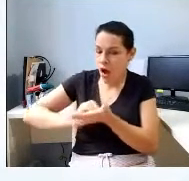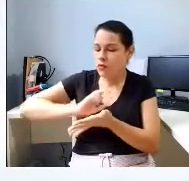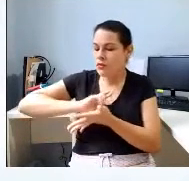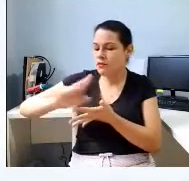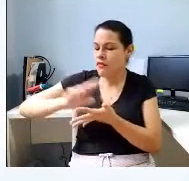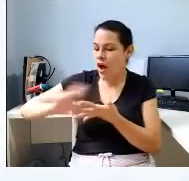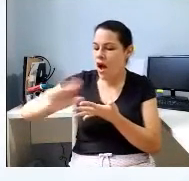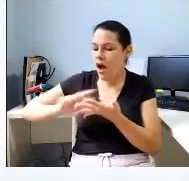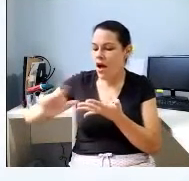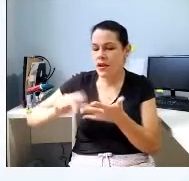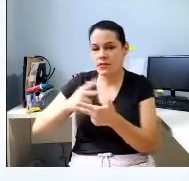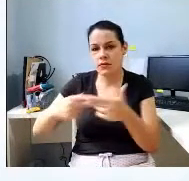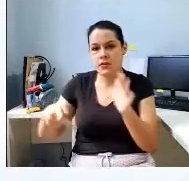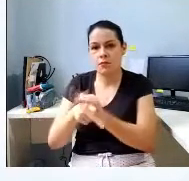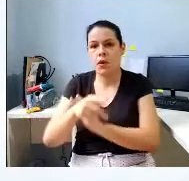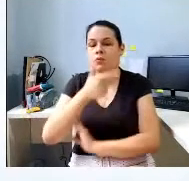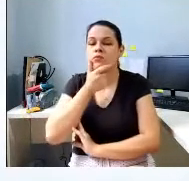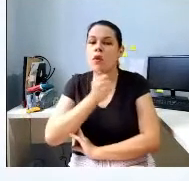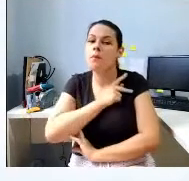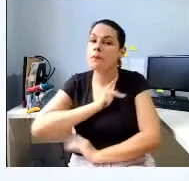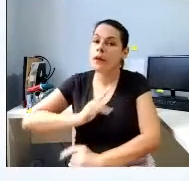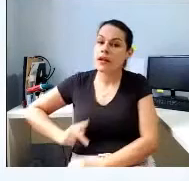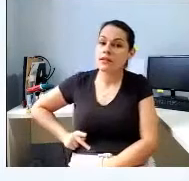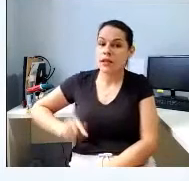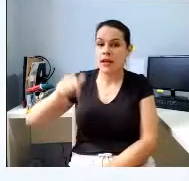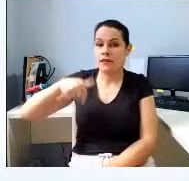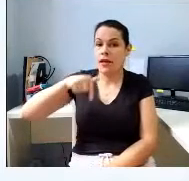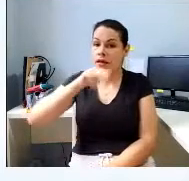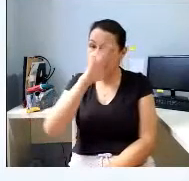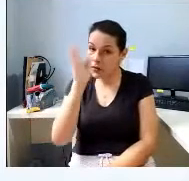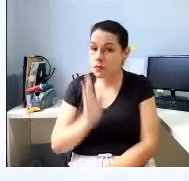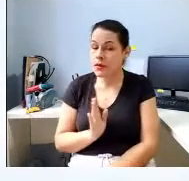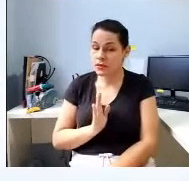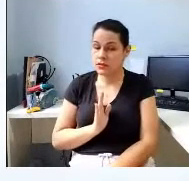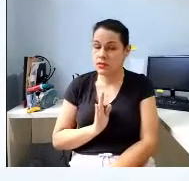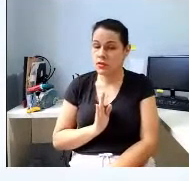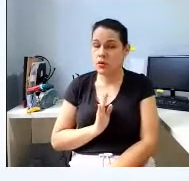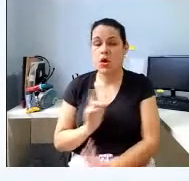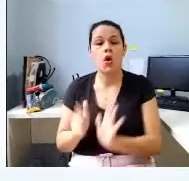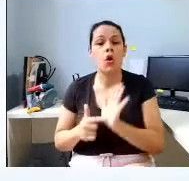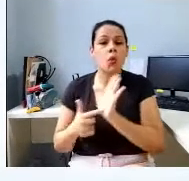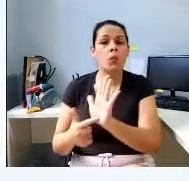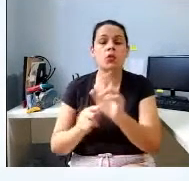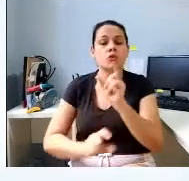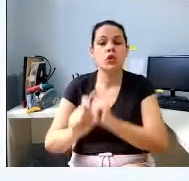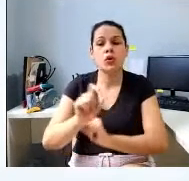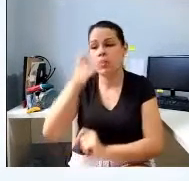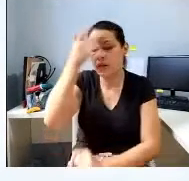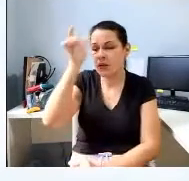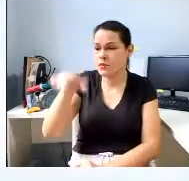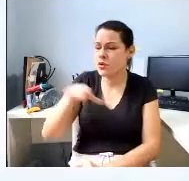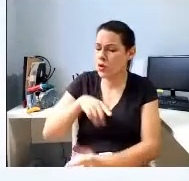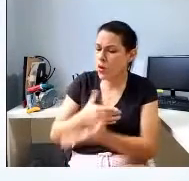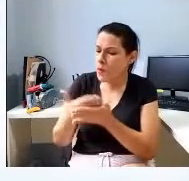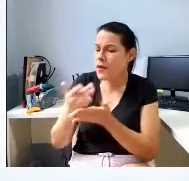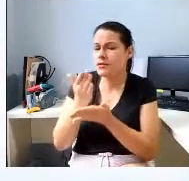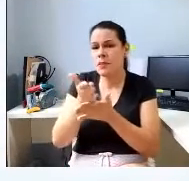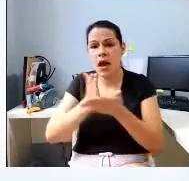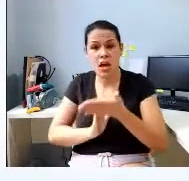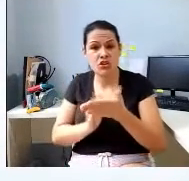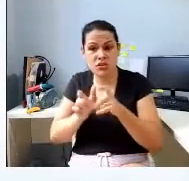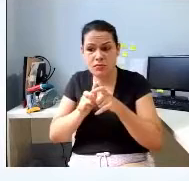do nosso presidente da República, fez com que ele tivesse a rejeição agora